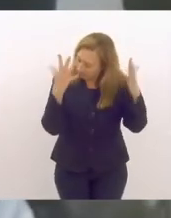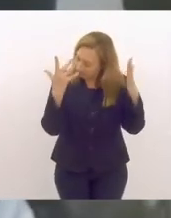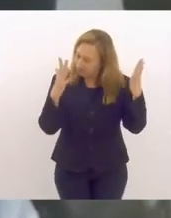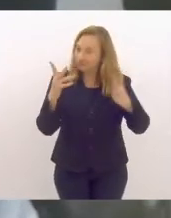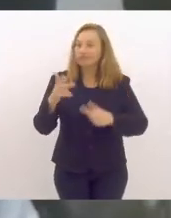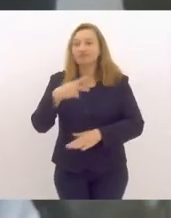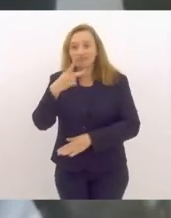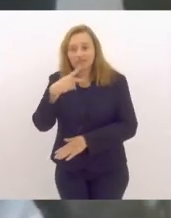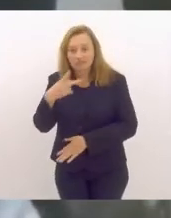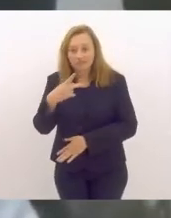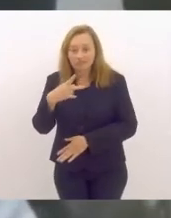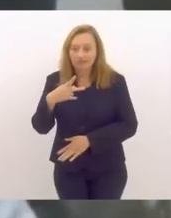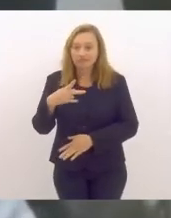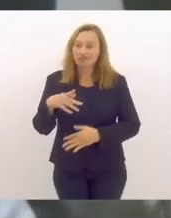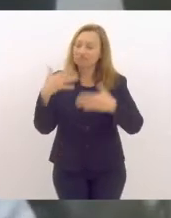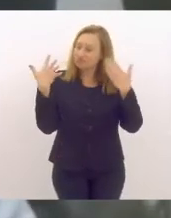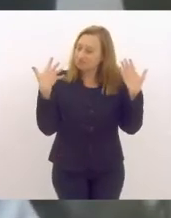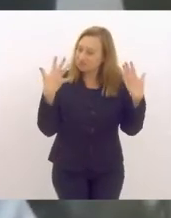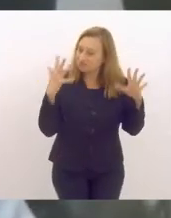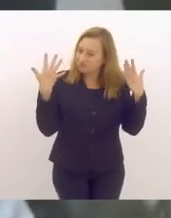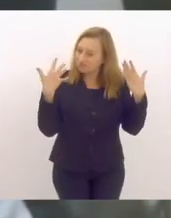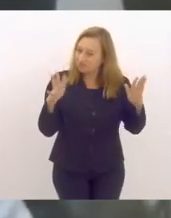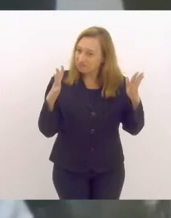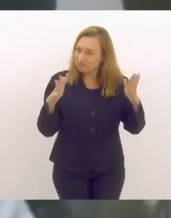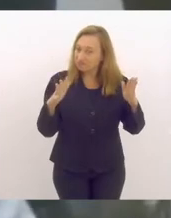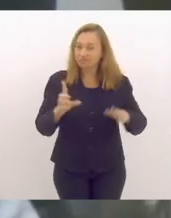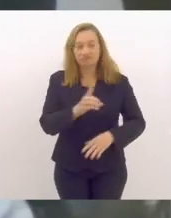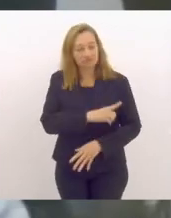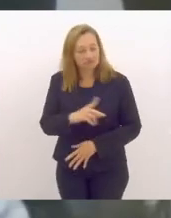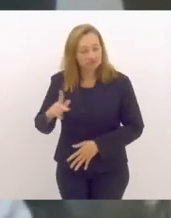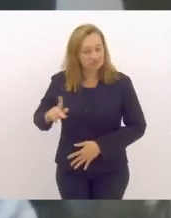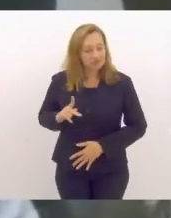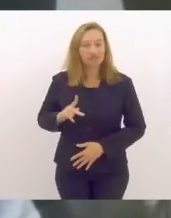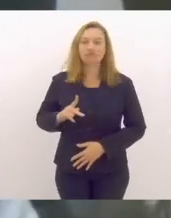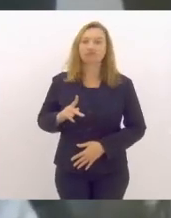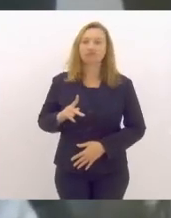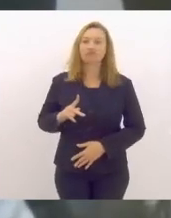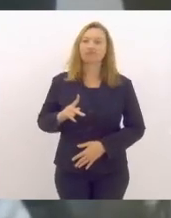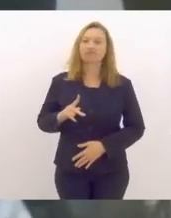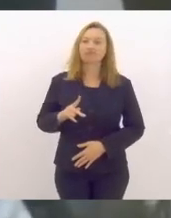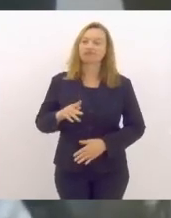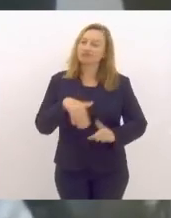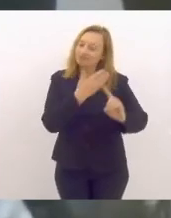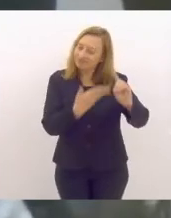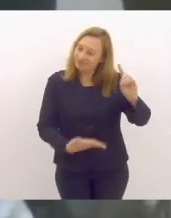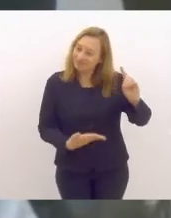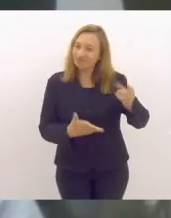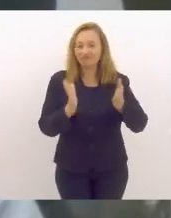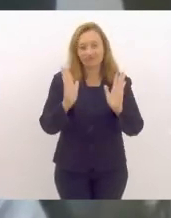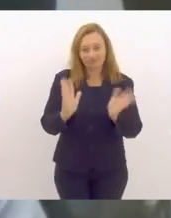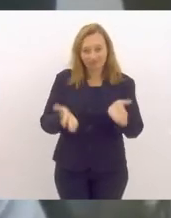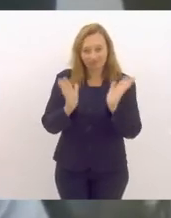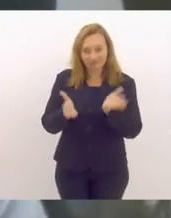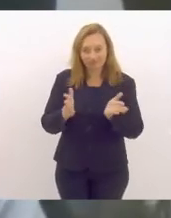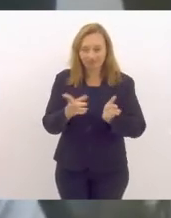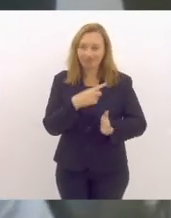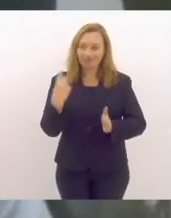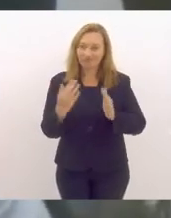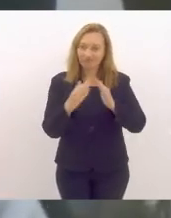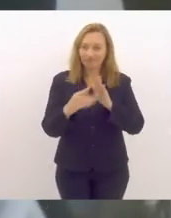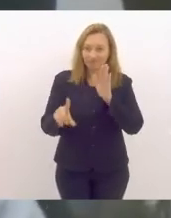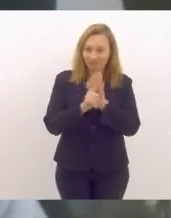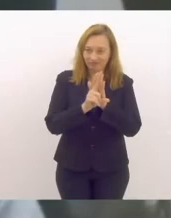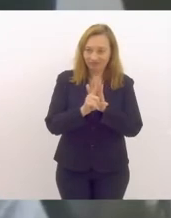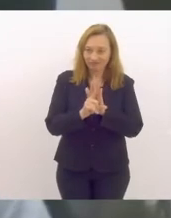dizer que, com louvor, este defensor público está sendo homenageado hoje pela nossa Casa de